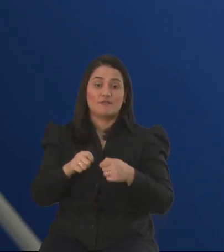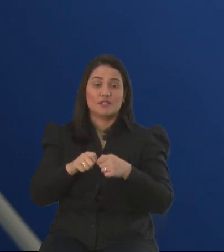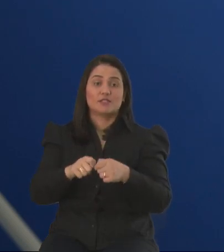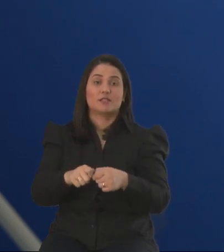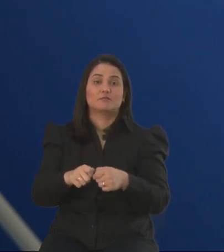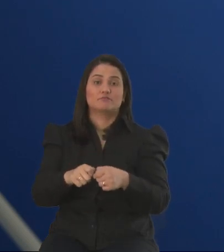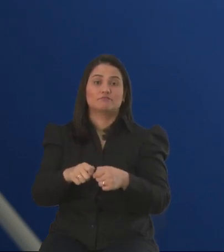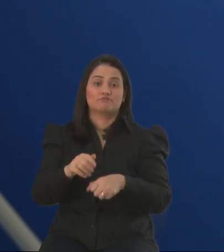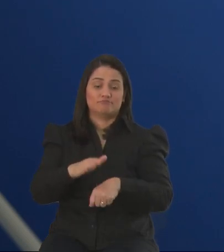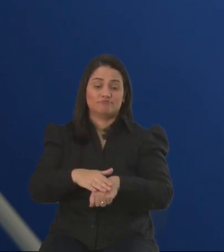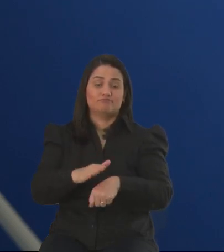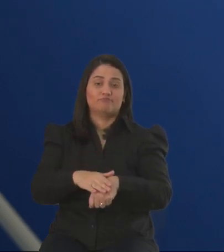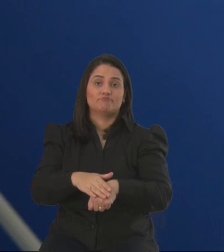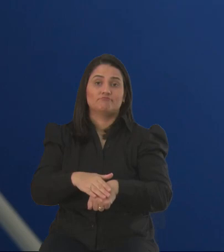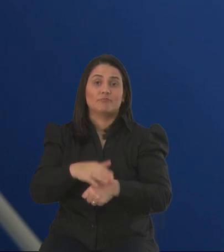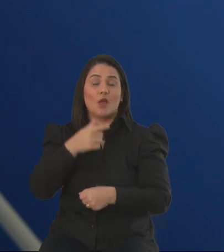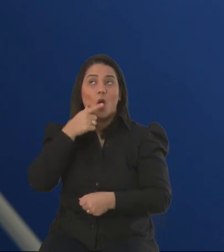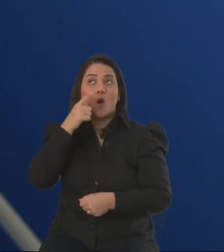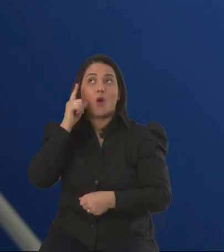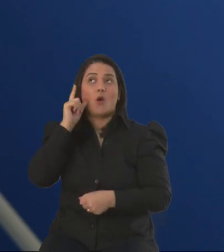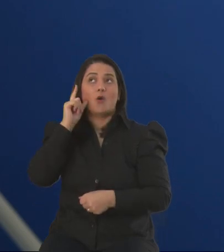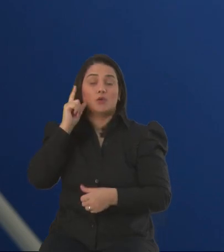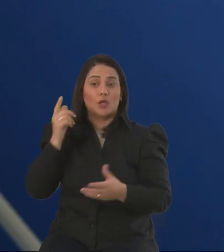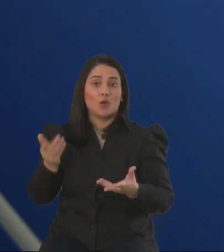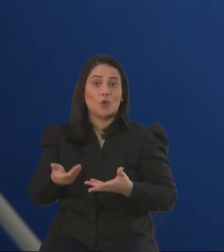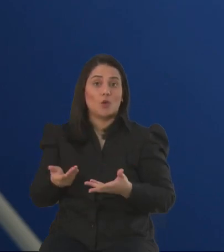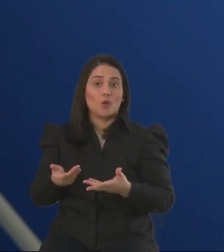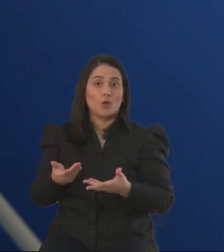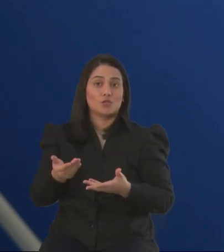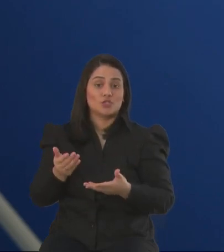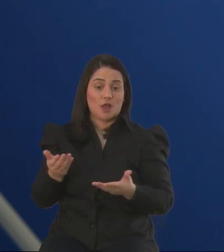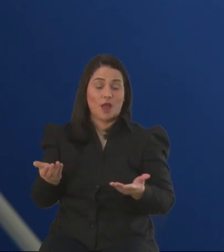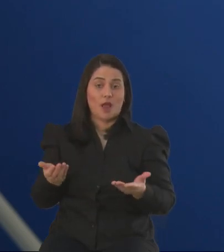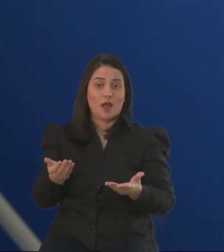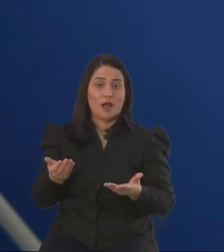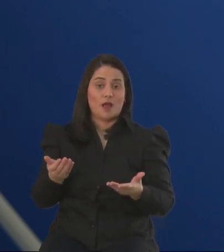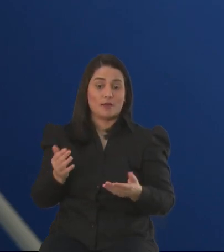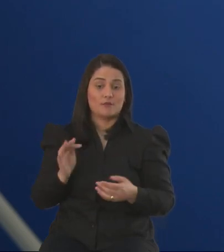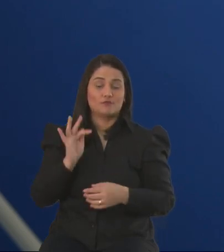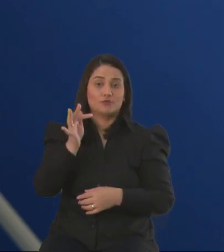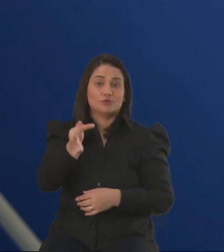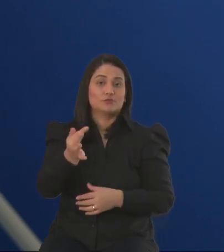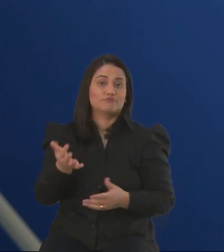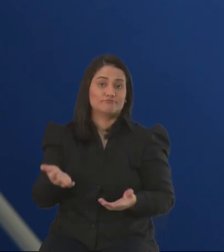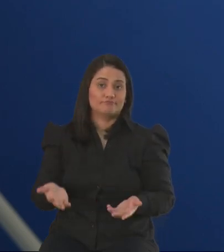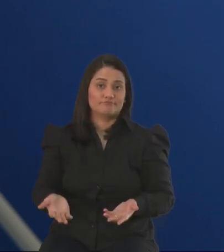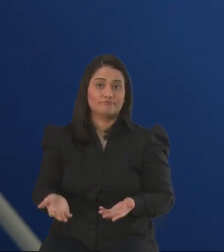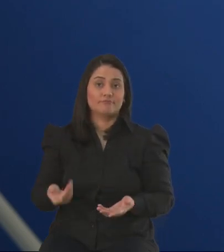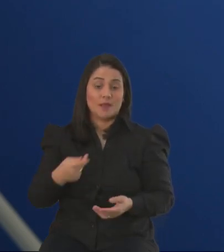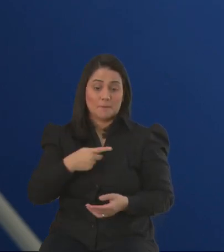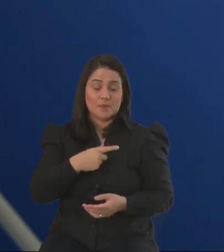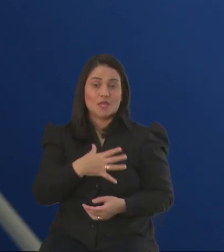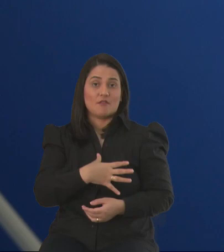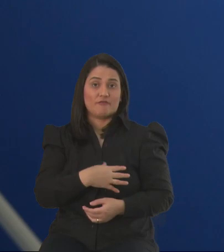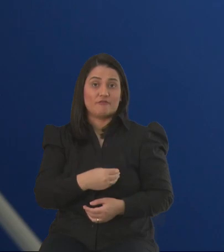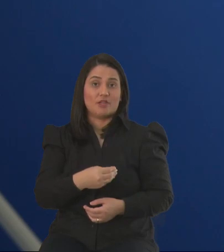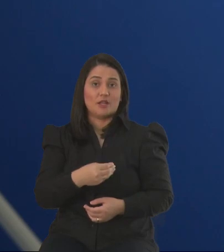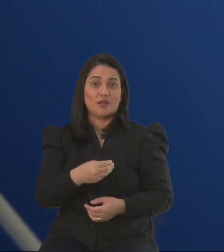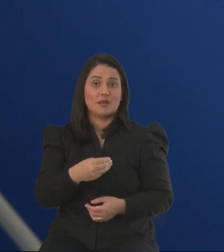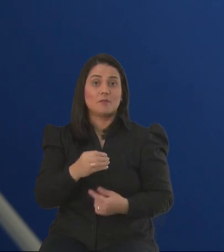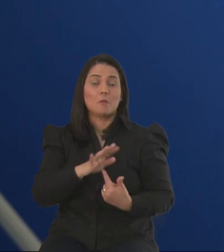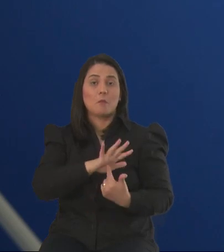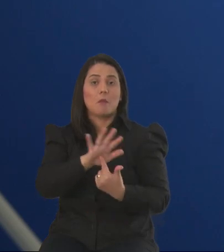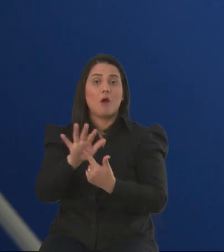o hoje e o agora. Na voz de minha filha se fará ouvir a